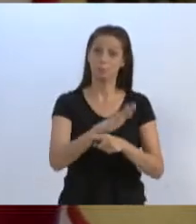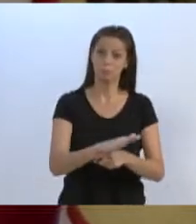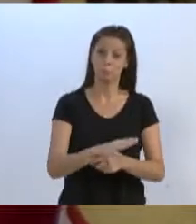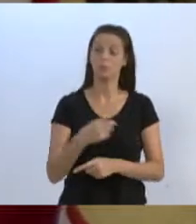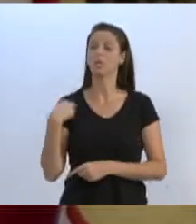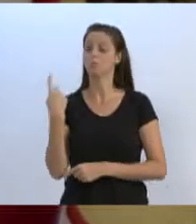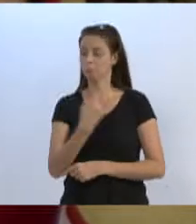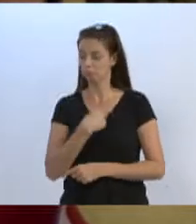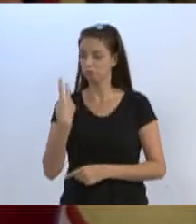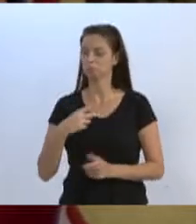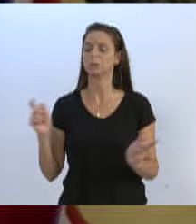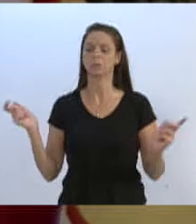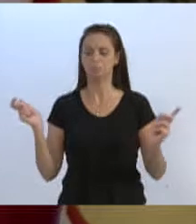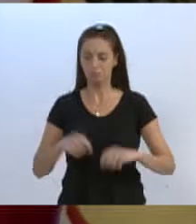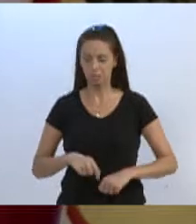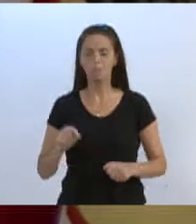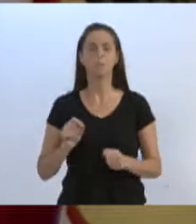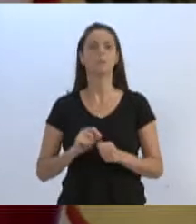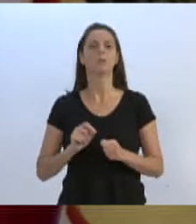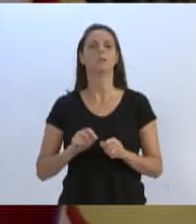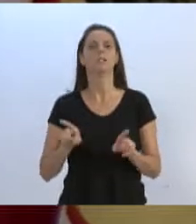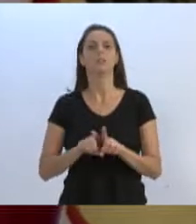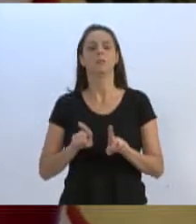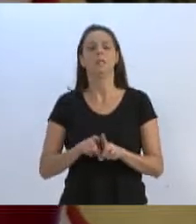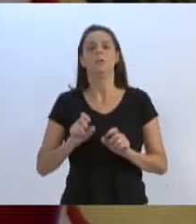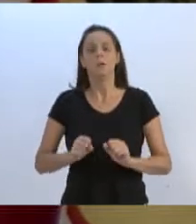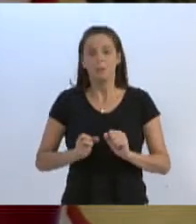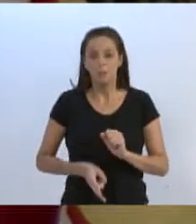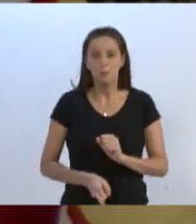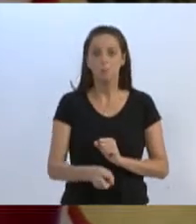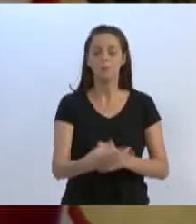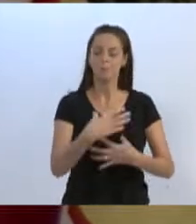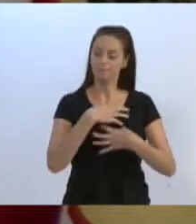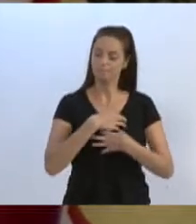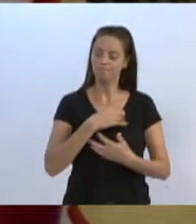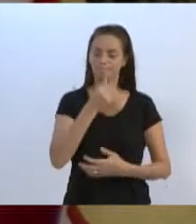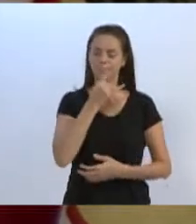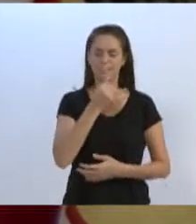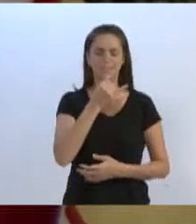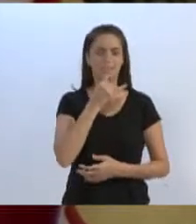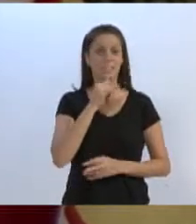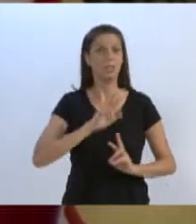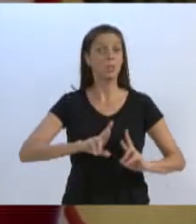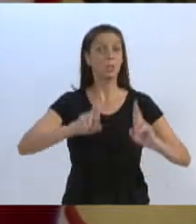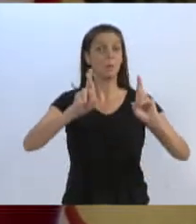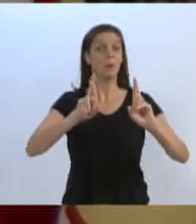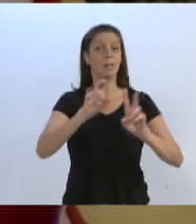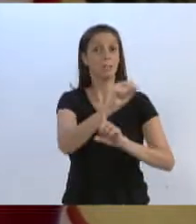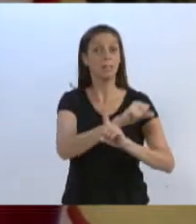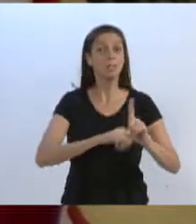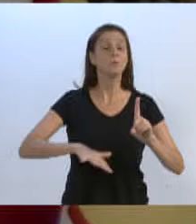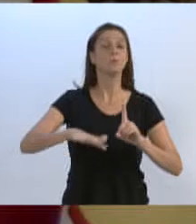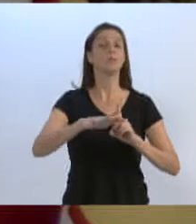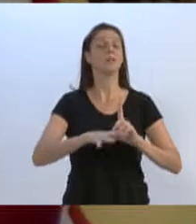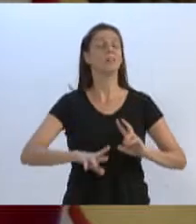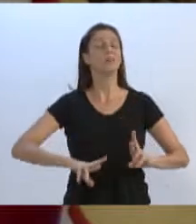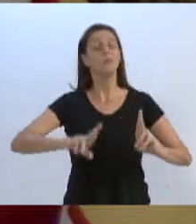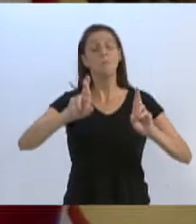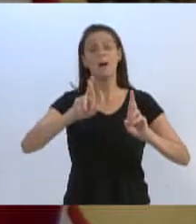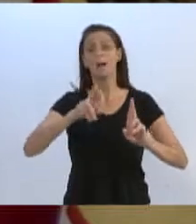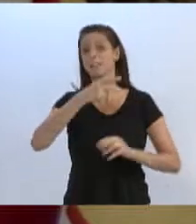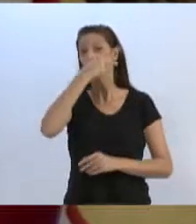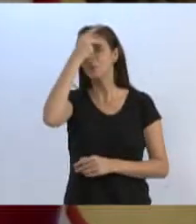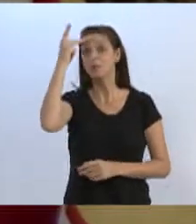isso aqui, nós temos condição de levar isso para frente. Lamento, espero que a sociedade organizada, espero que as pessoas que